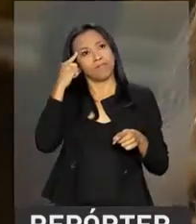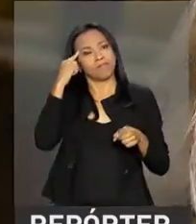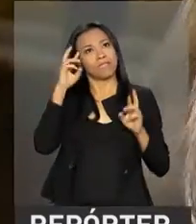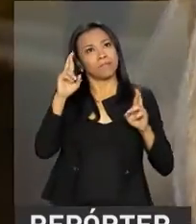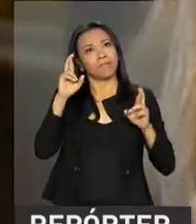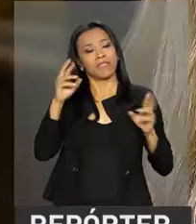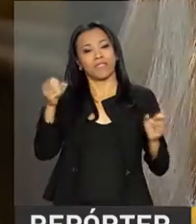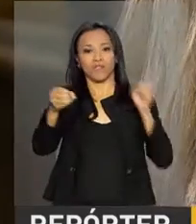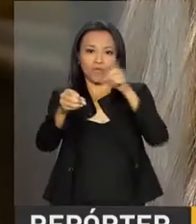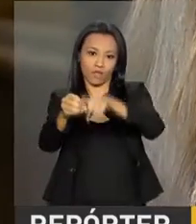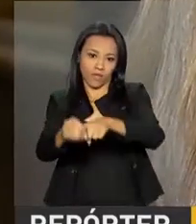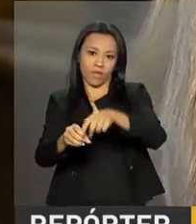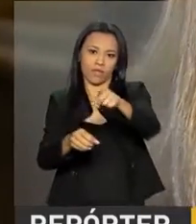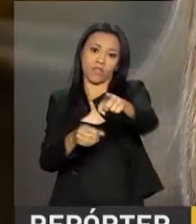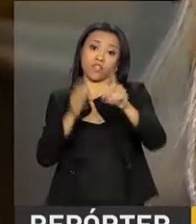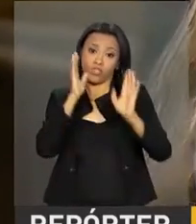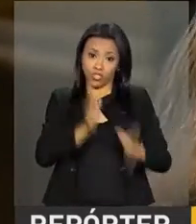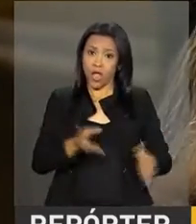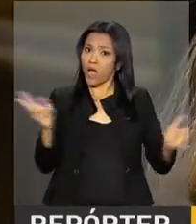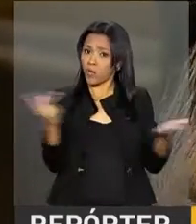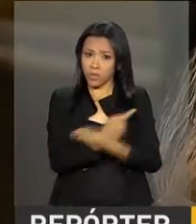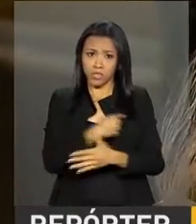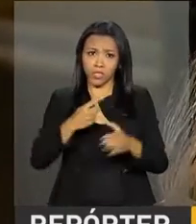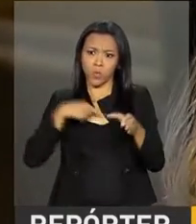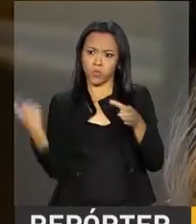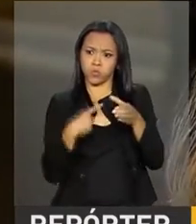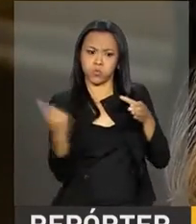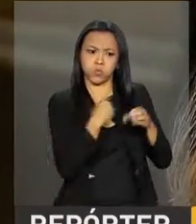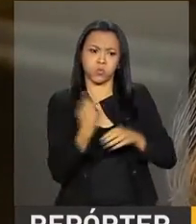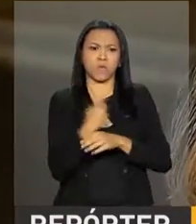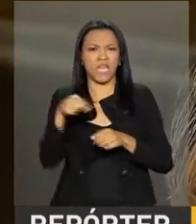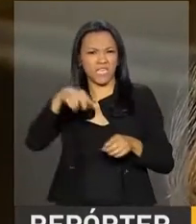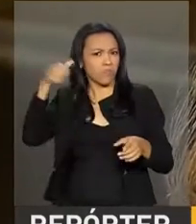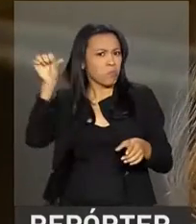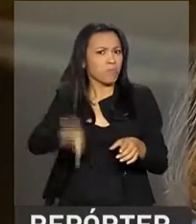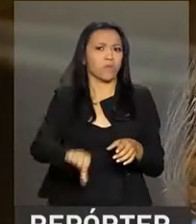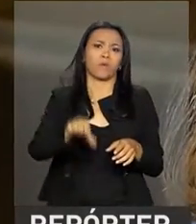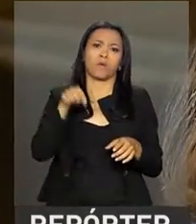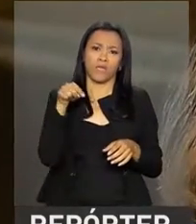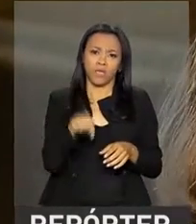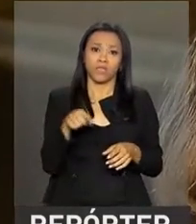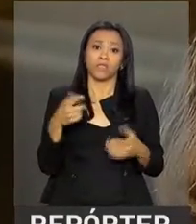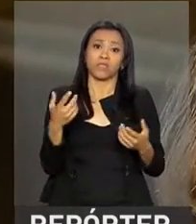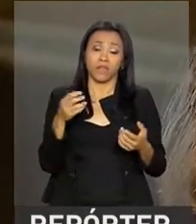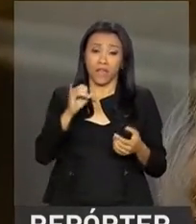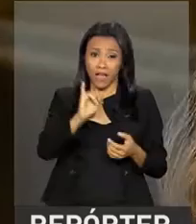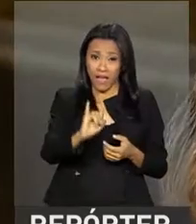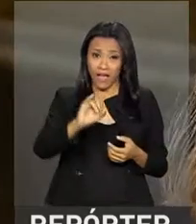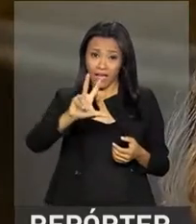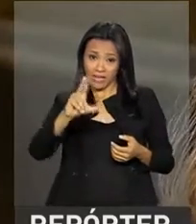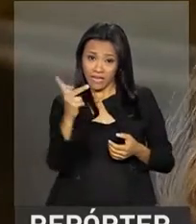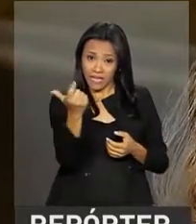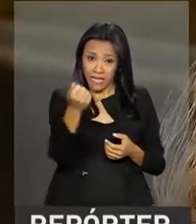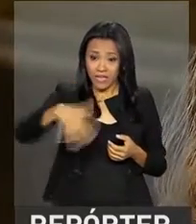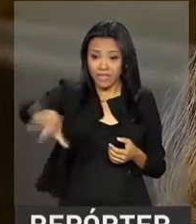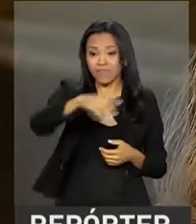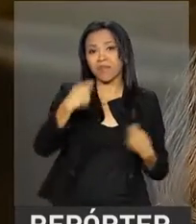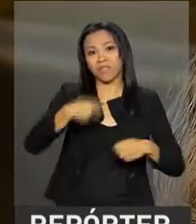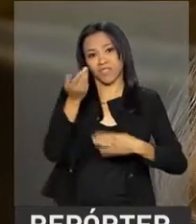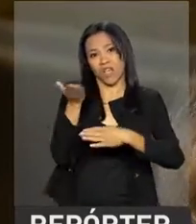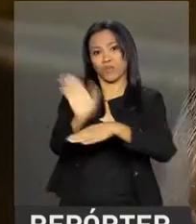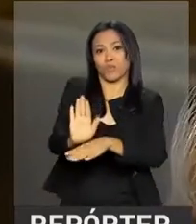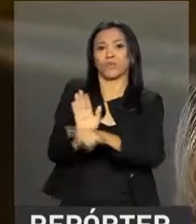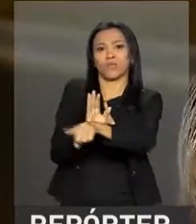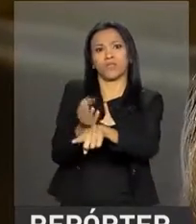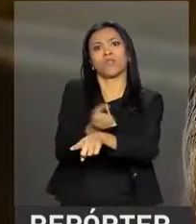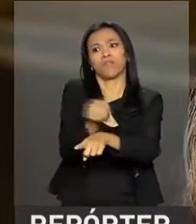Já passamos por outros furacões, nunca houve uma destruição tão grande, esse realmente foi muito forte. A ilha está precisando de muita ajuda, a ilha tem